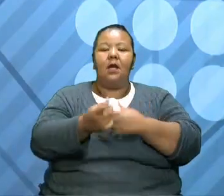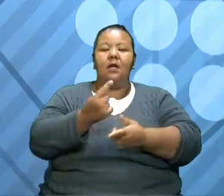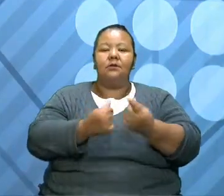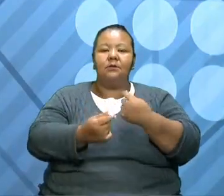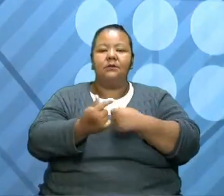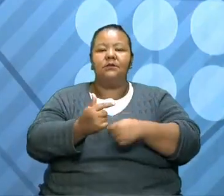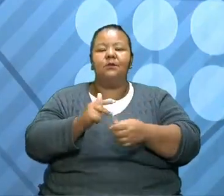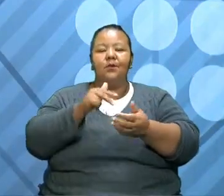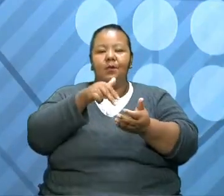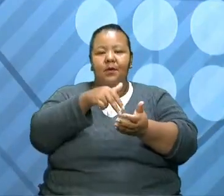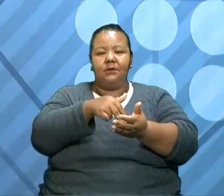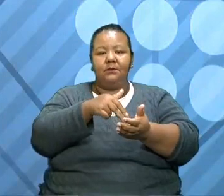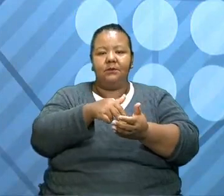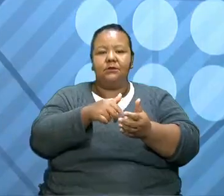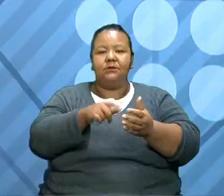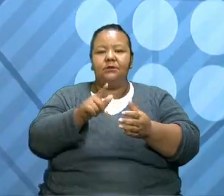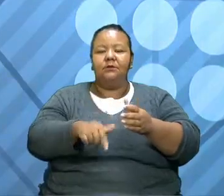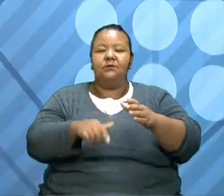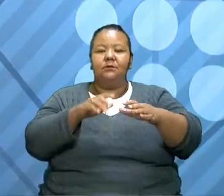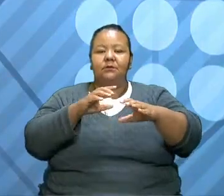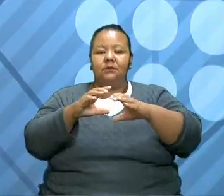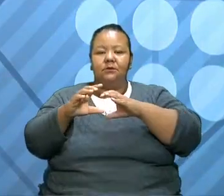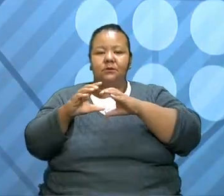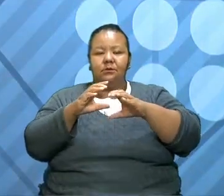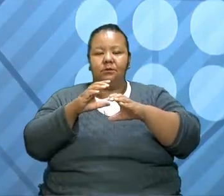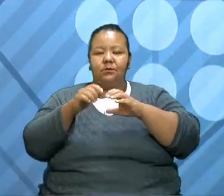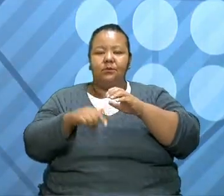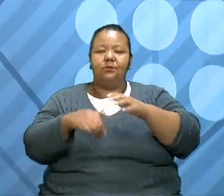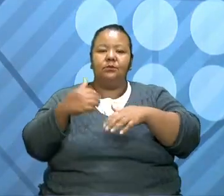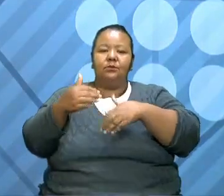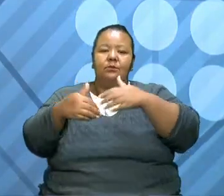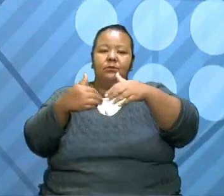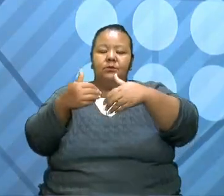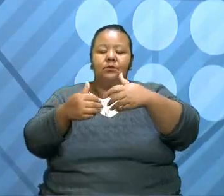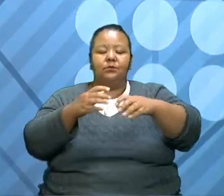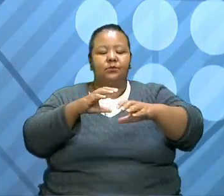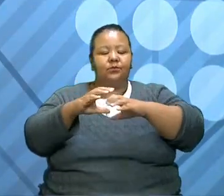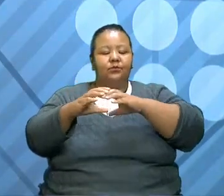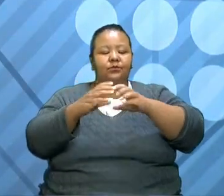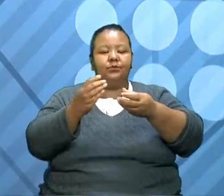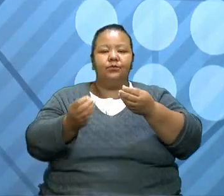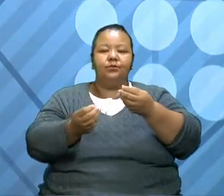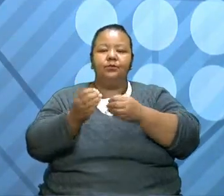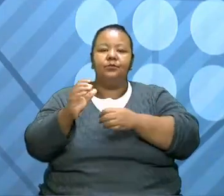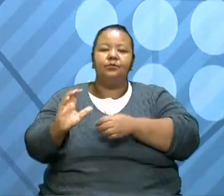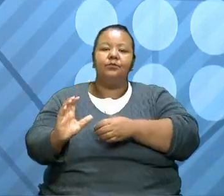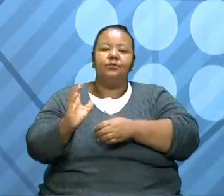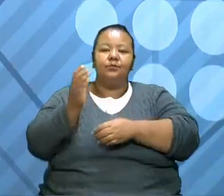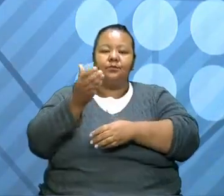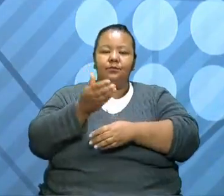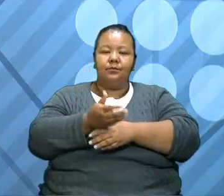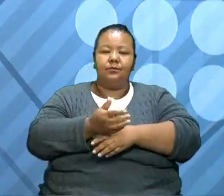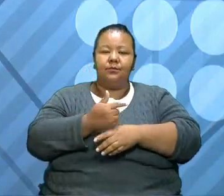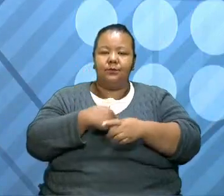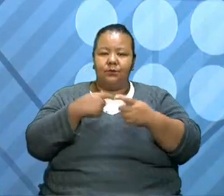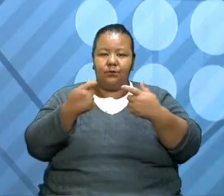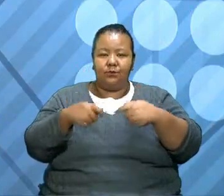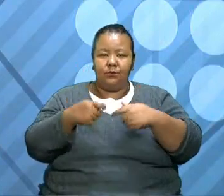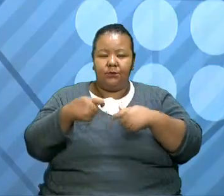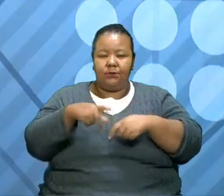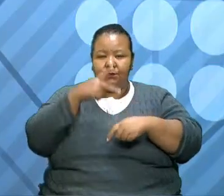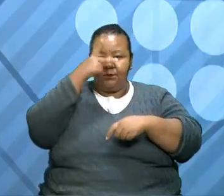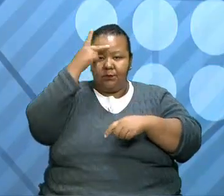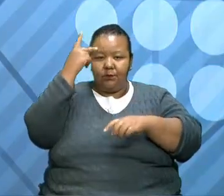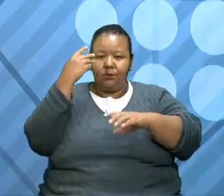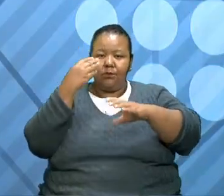administração participativa, a comunicação, o processo de comunicação. Como que acontece um processo de comunicação? Eu preciso que alguém